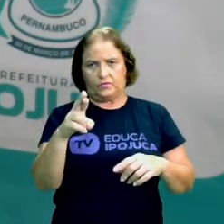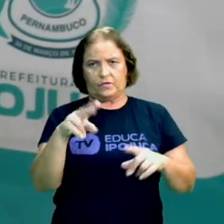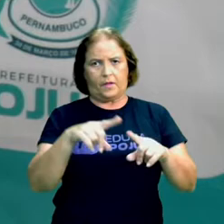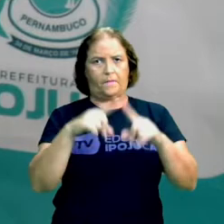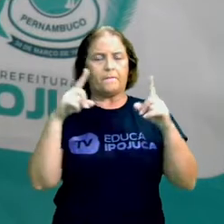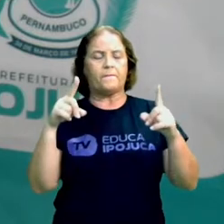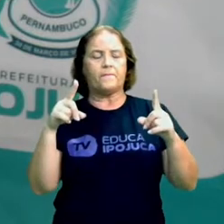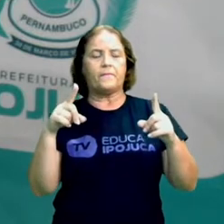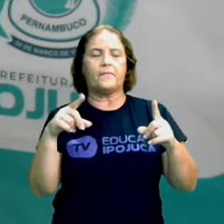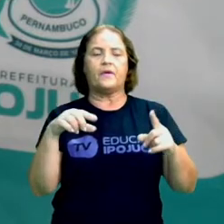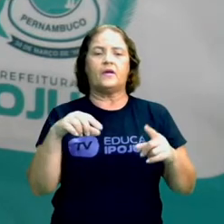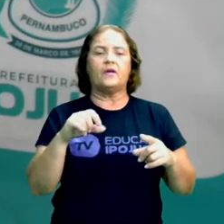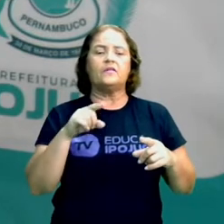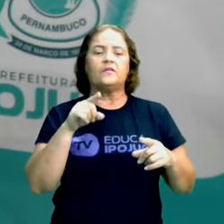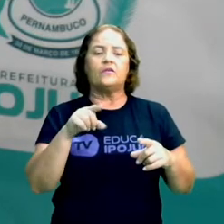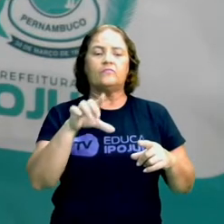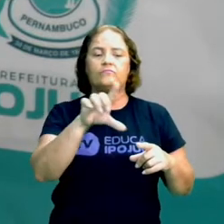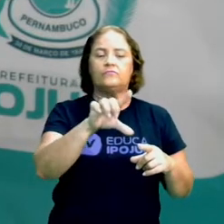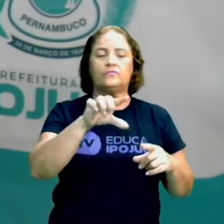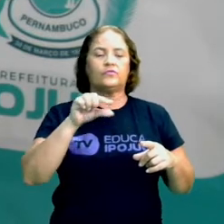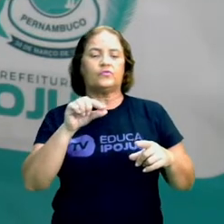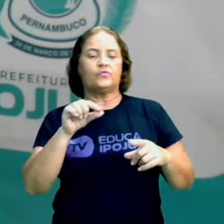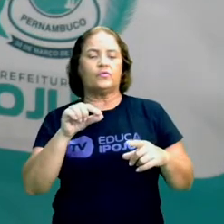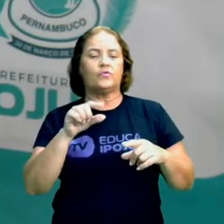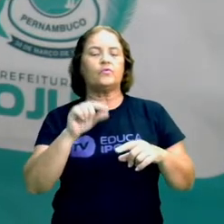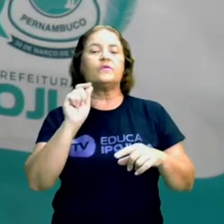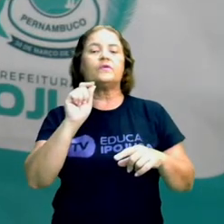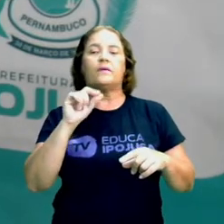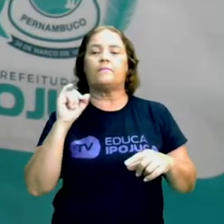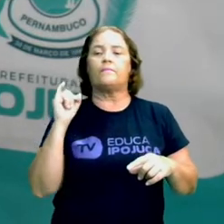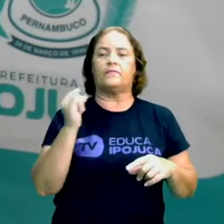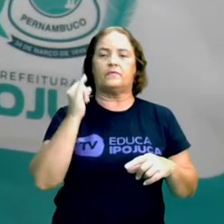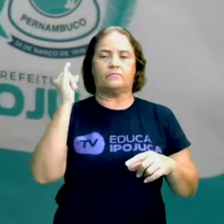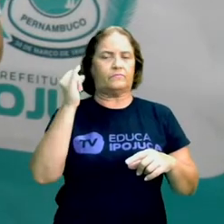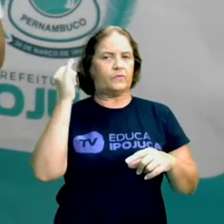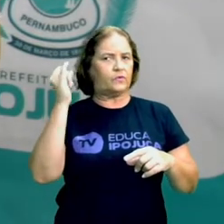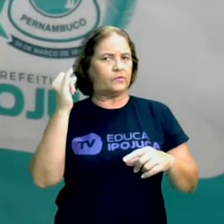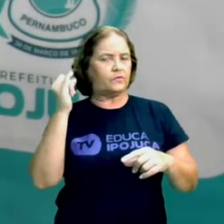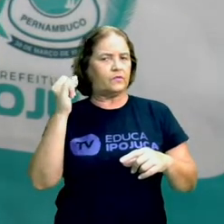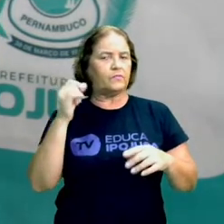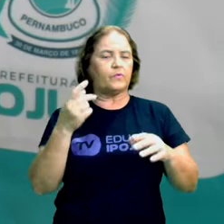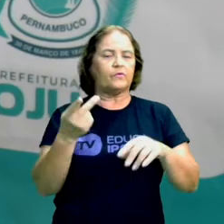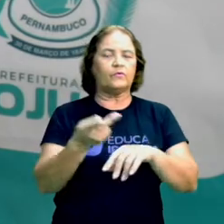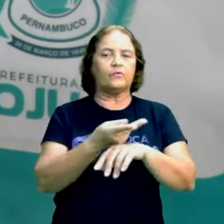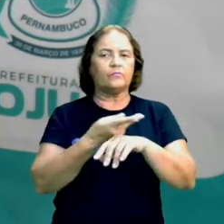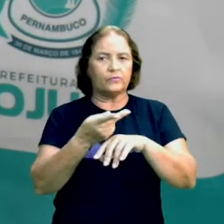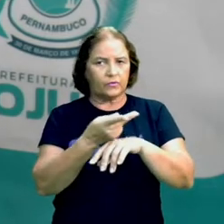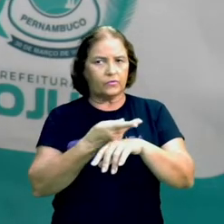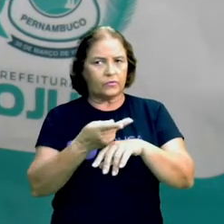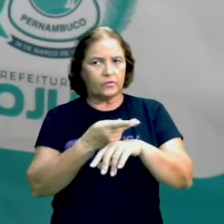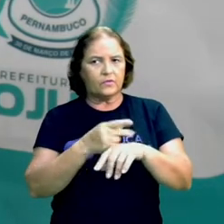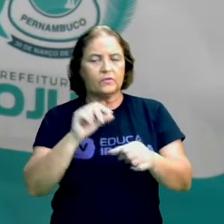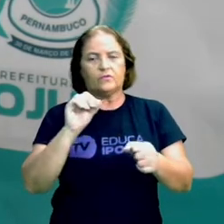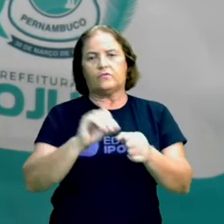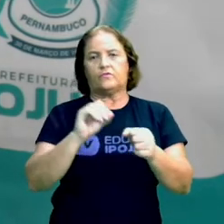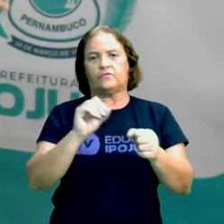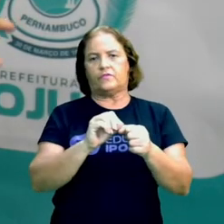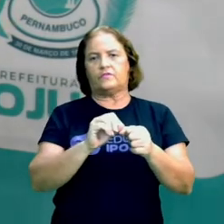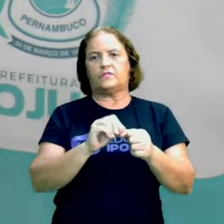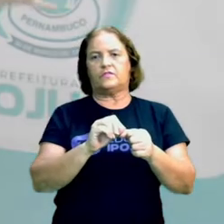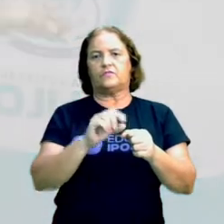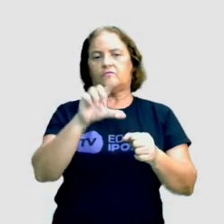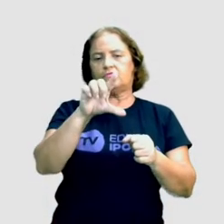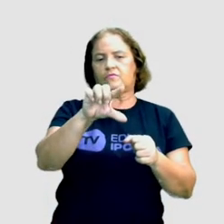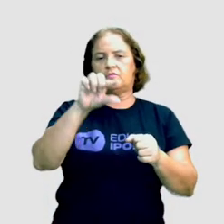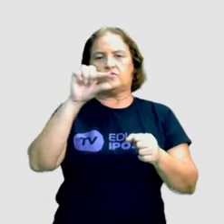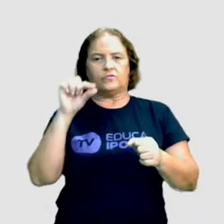aquilo que é mais importante para a minha busca, eu estou fazendo uma curadoria. curadoria, ok? Então, o que é